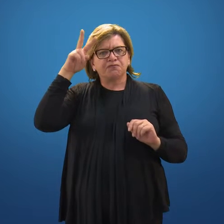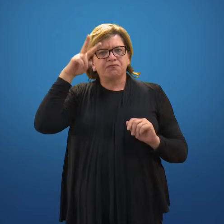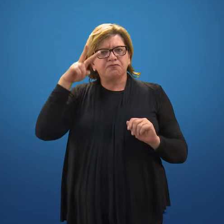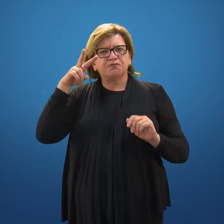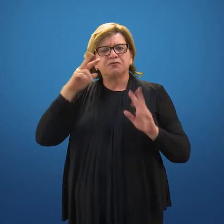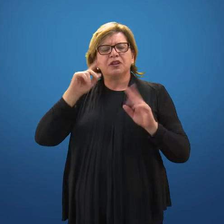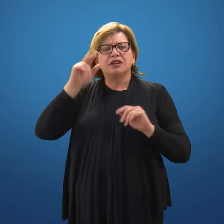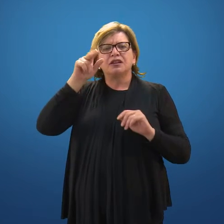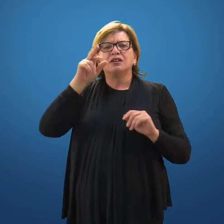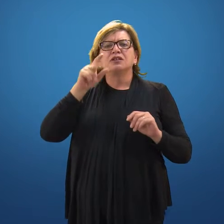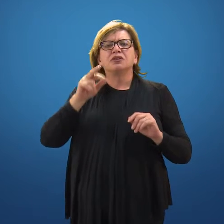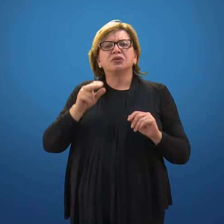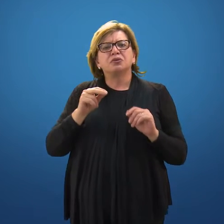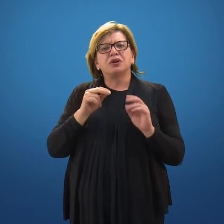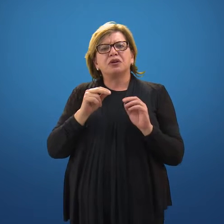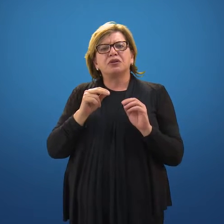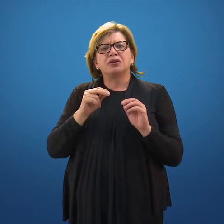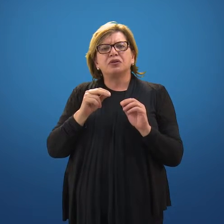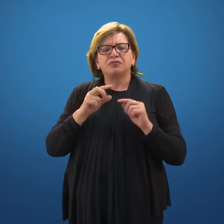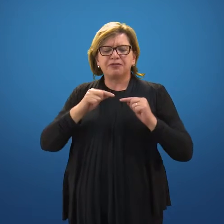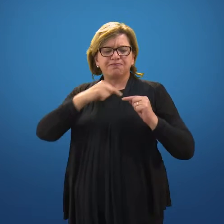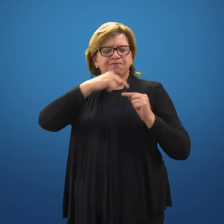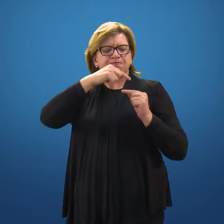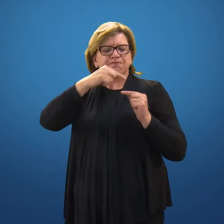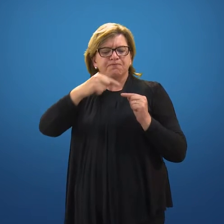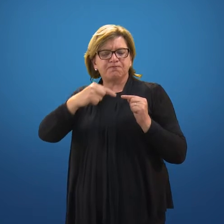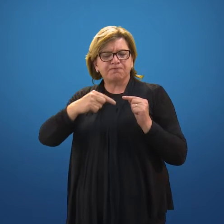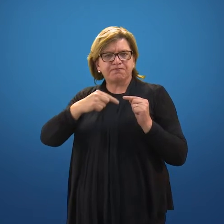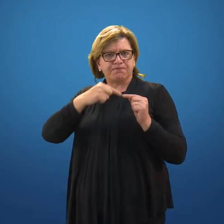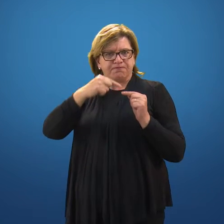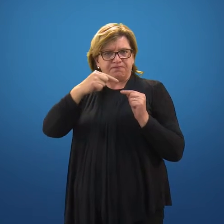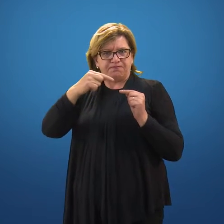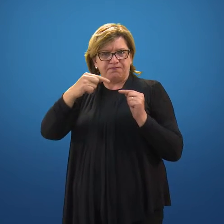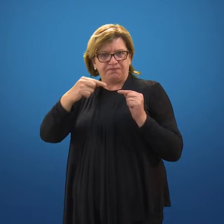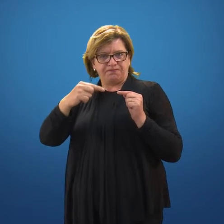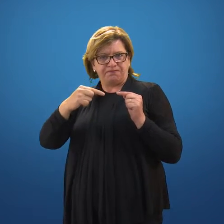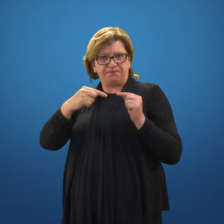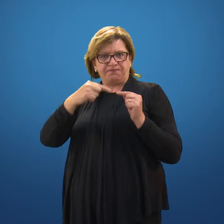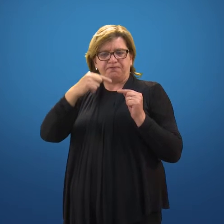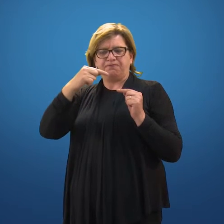como se fosse uma espiral,